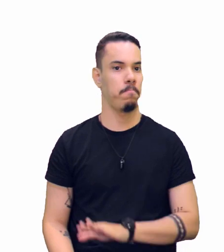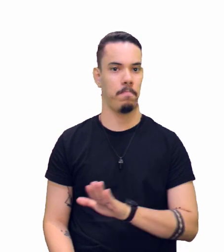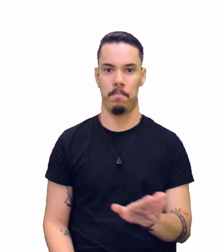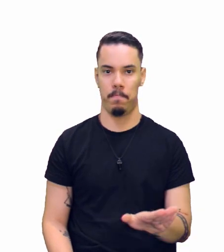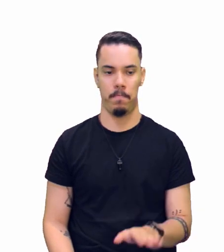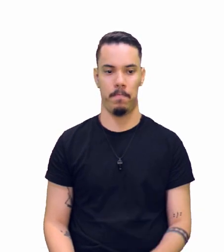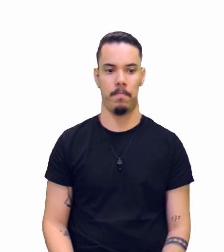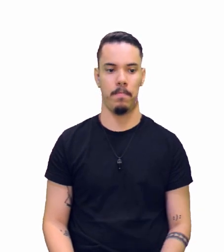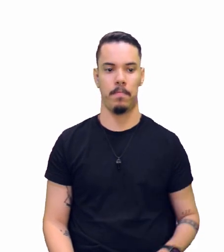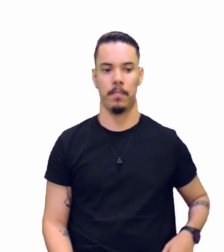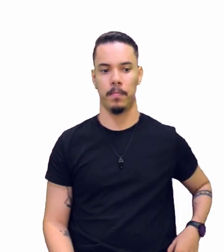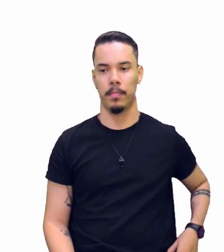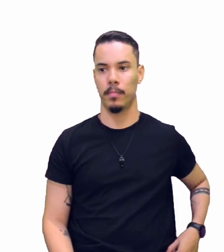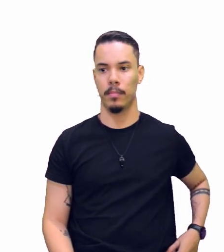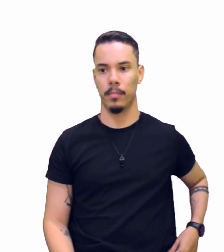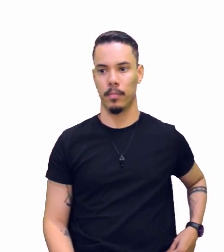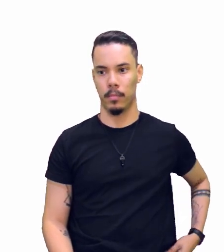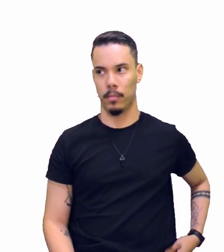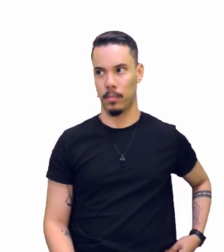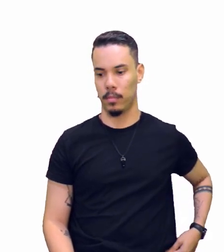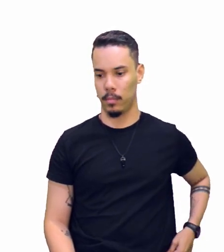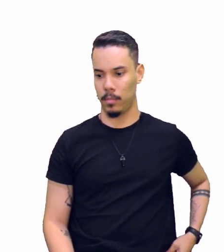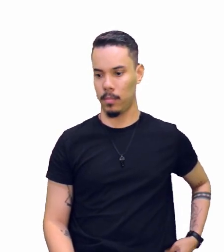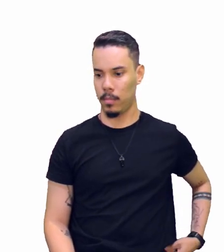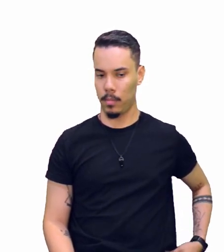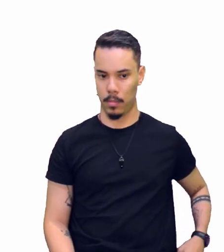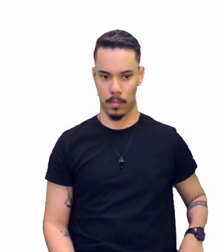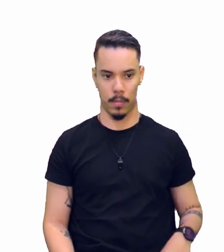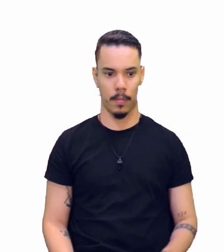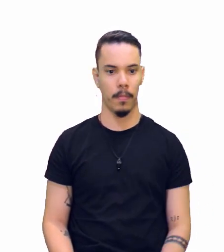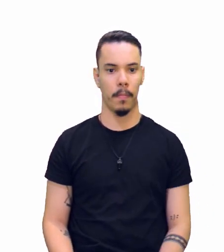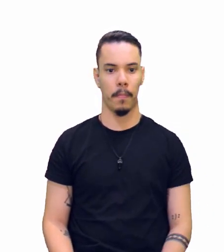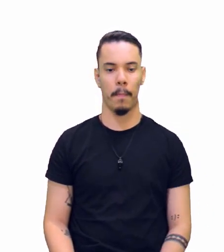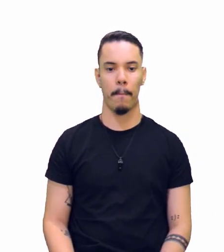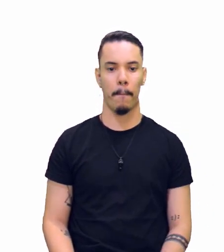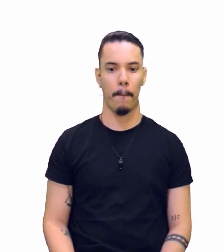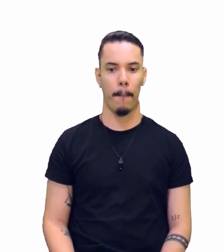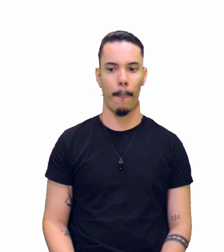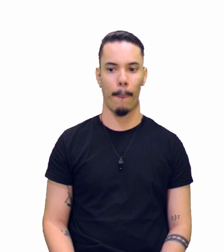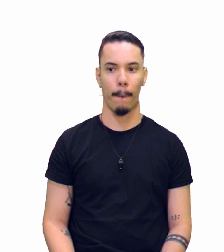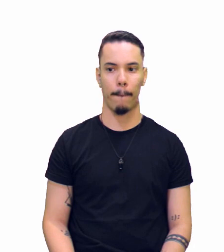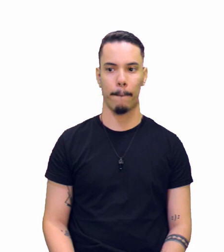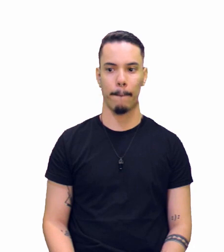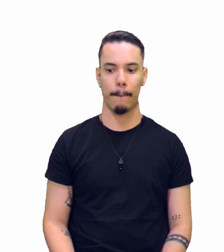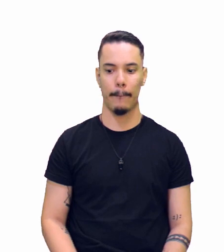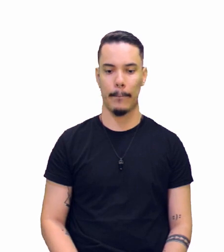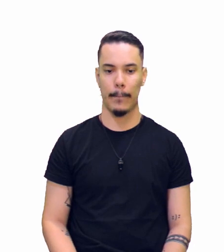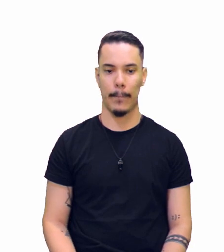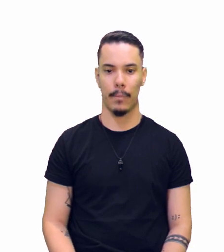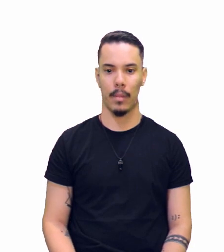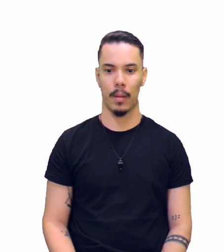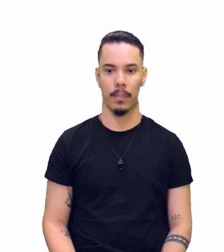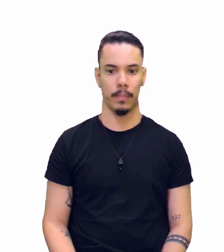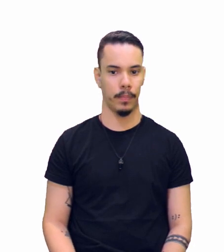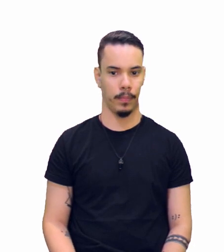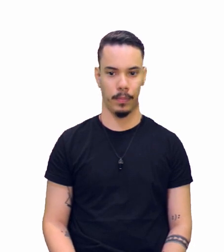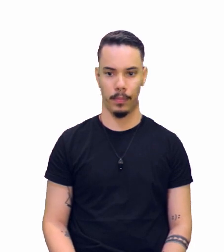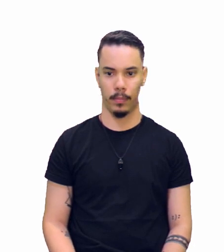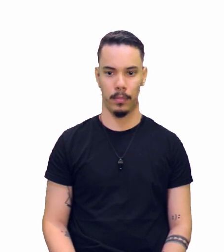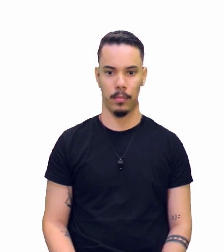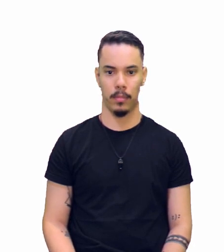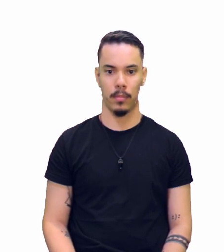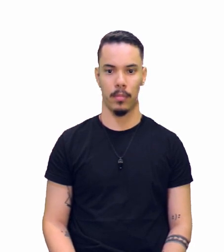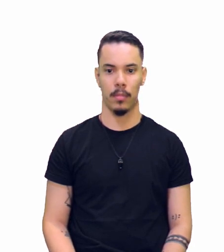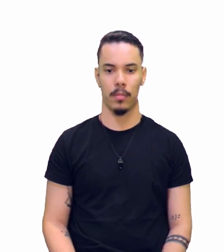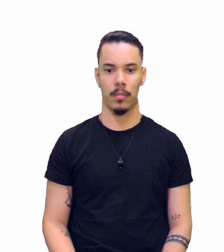esse. O verbo to be no singular, primeira pessoa do singular, a gente usa somente esse verbo aqui. Inclusive é o único